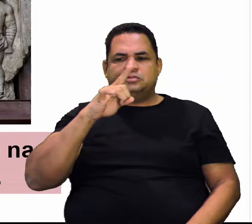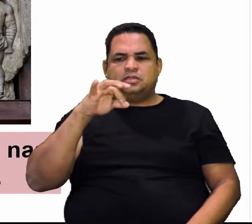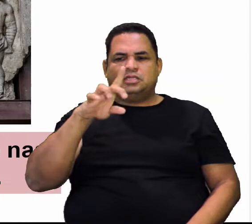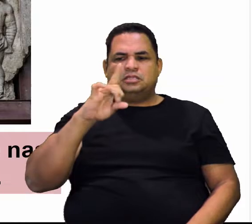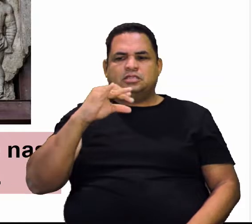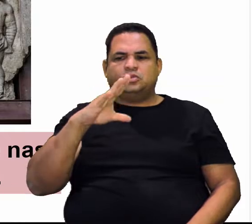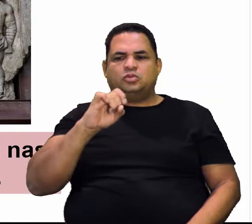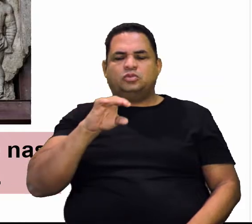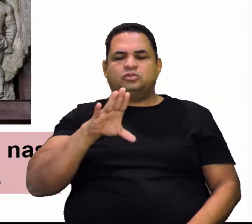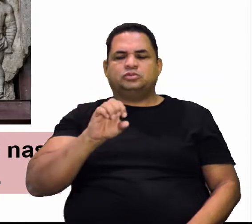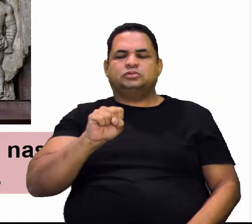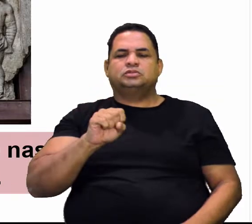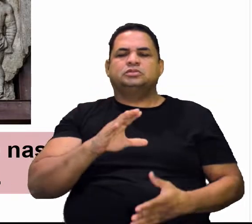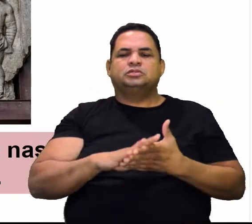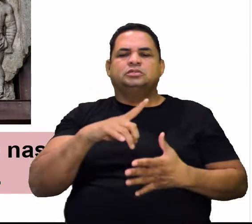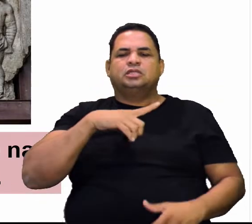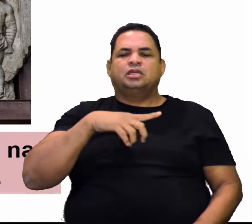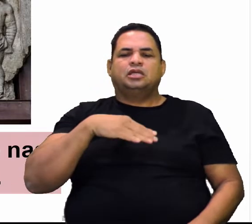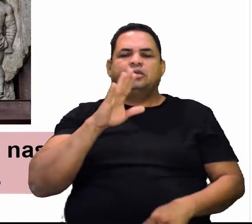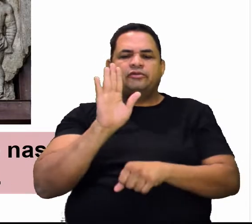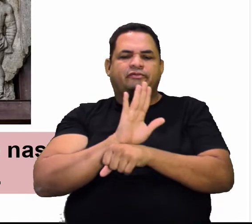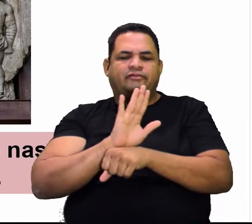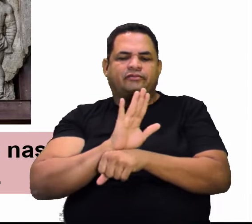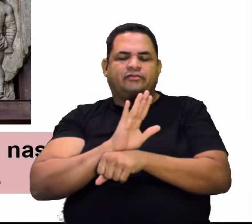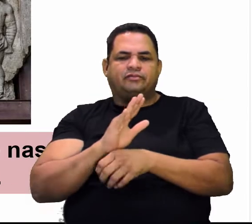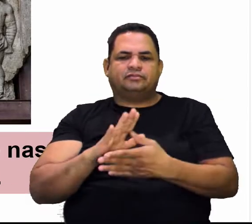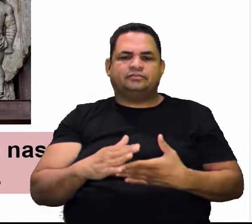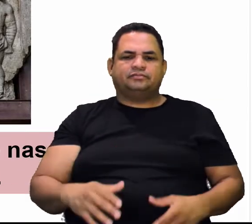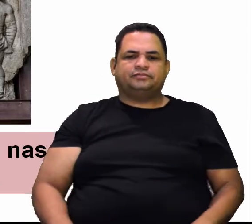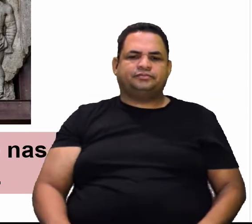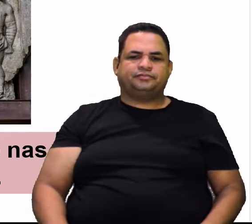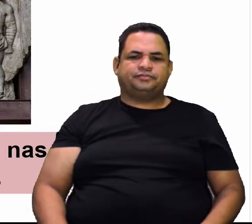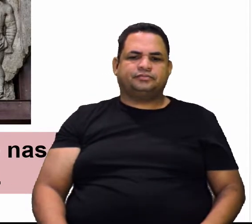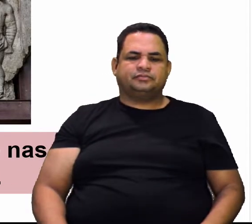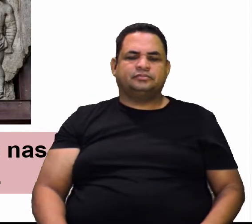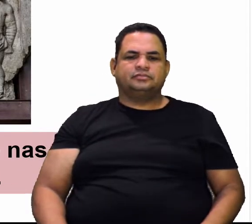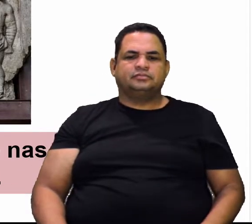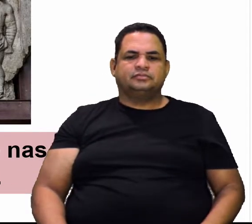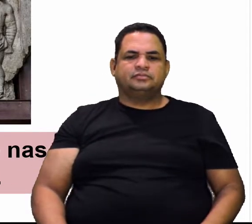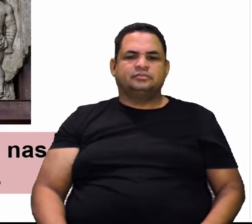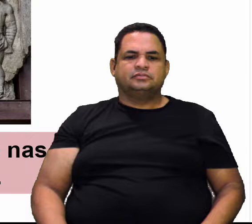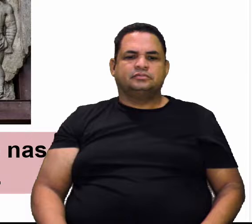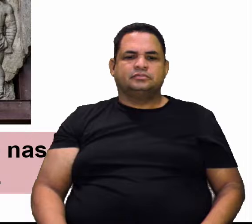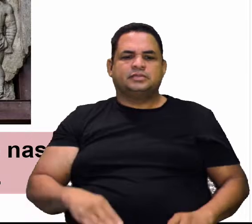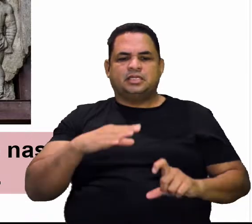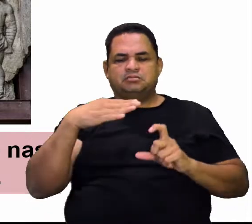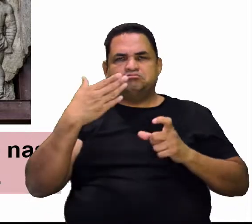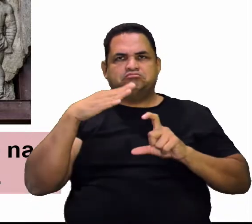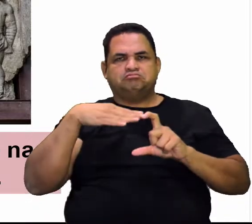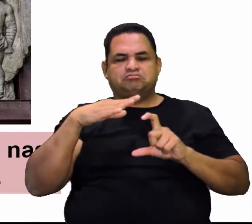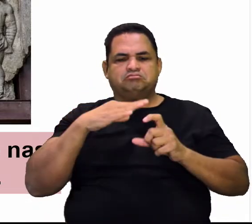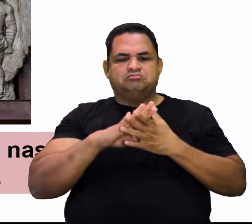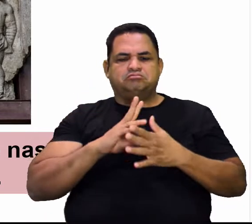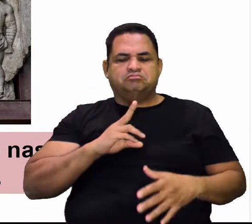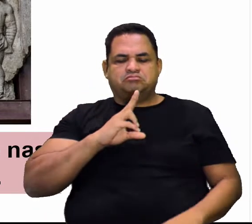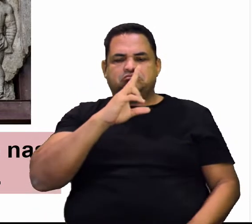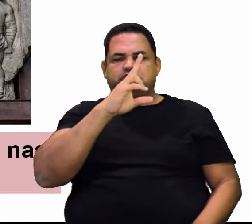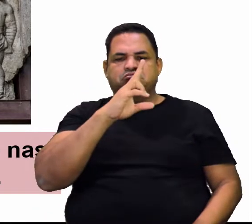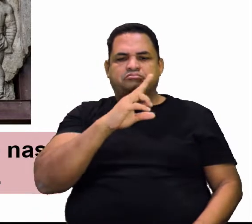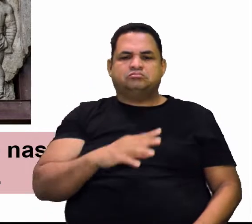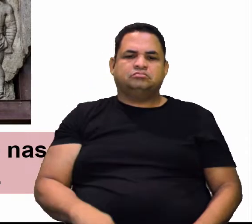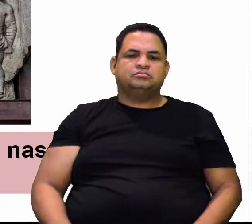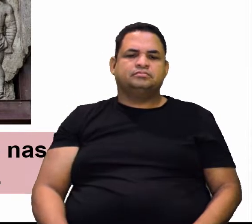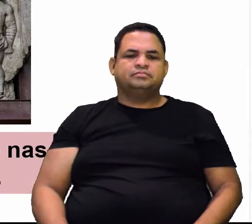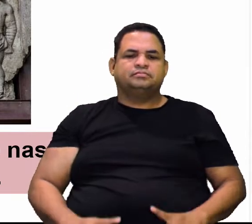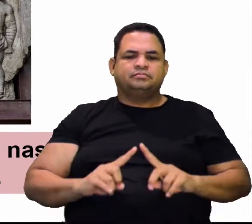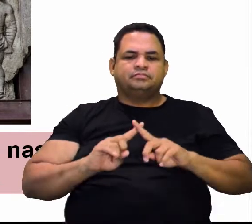a história do Espartaco, tem filme do Espartaco. Claro que o filme é uma mitologia forte, é uma